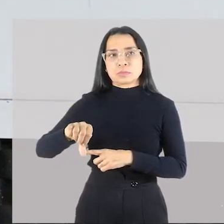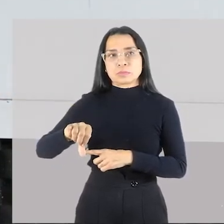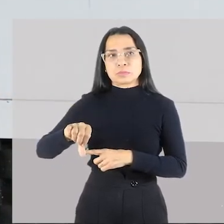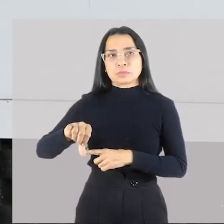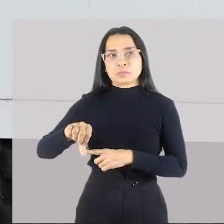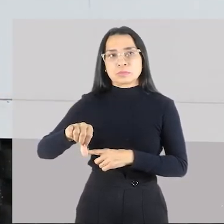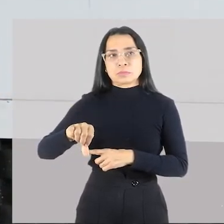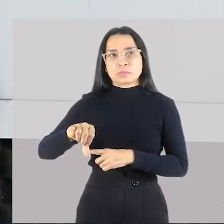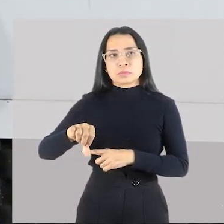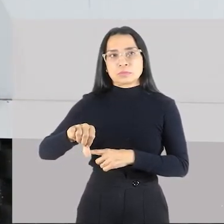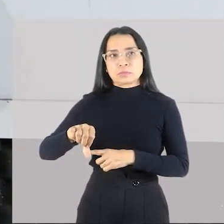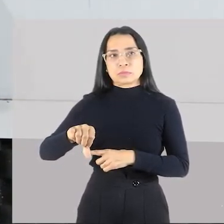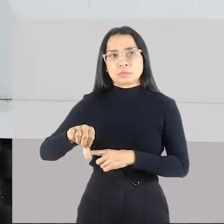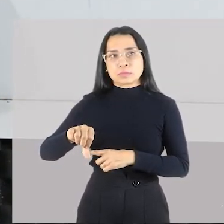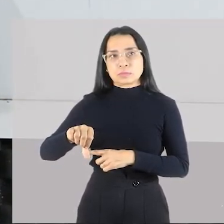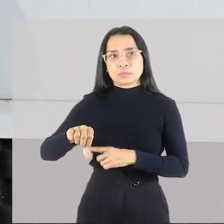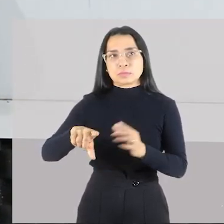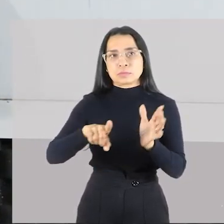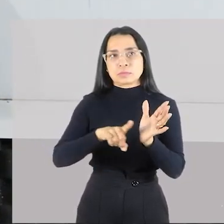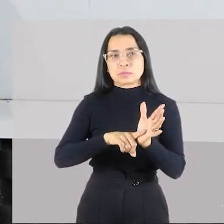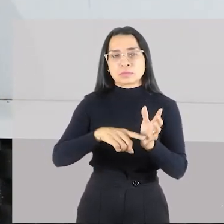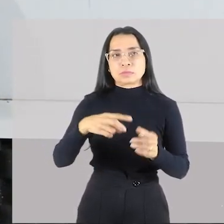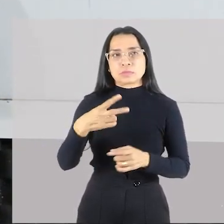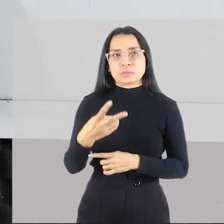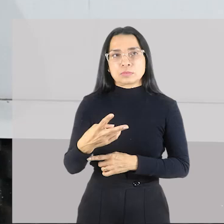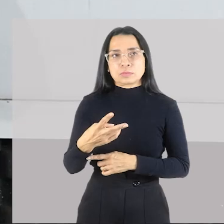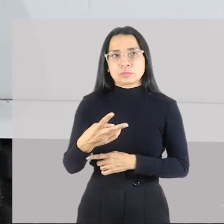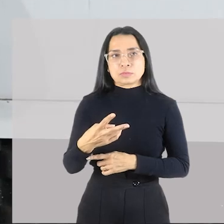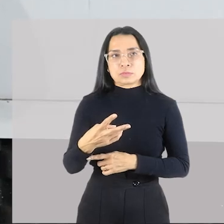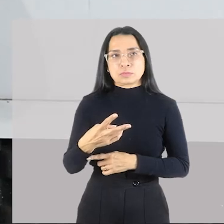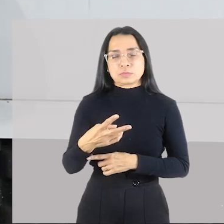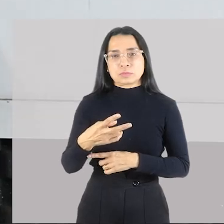Menos 2 vezes x dá menos 2x.